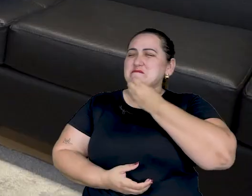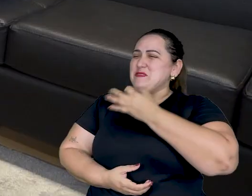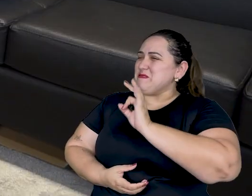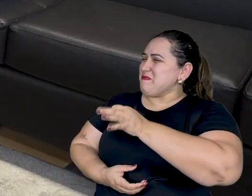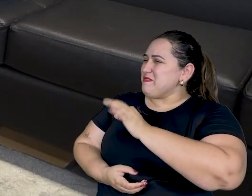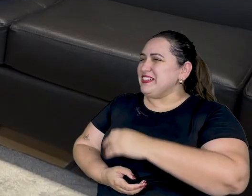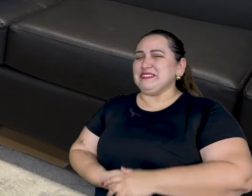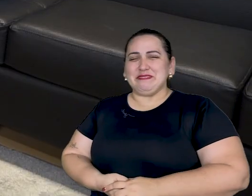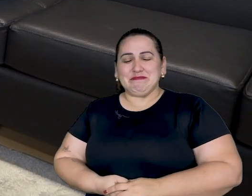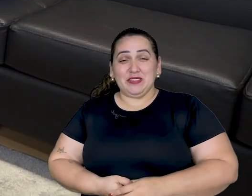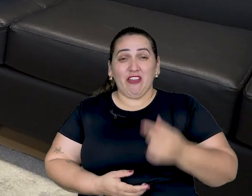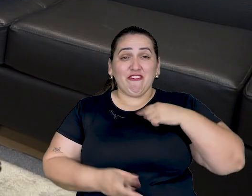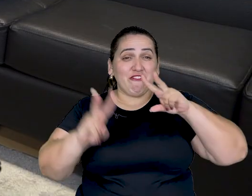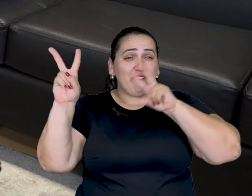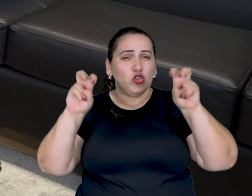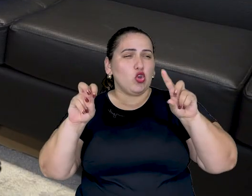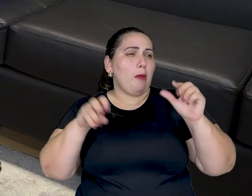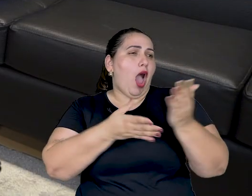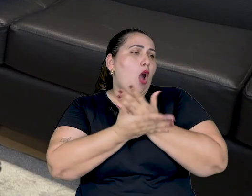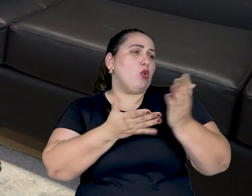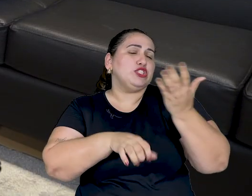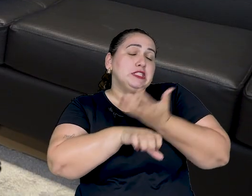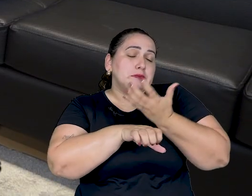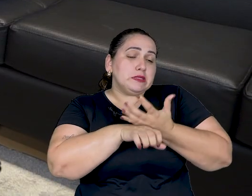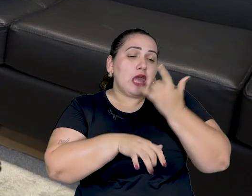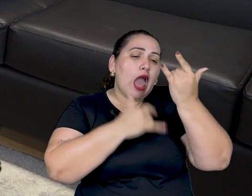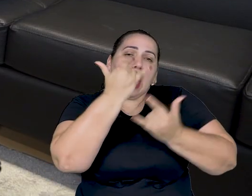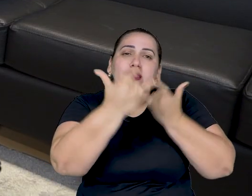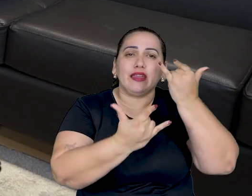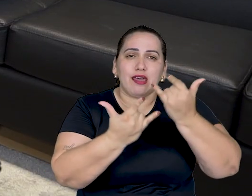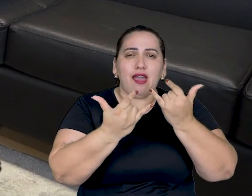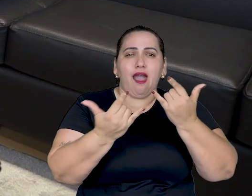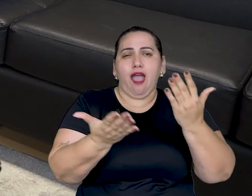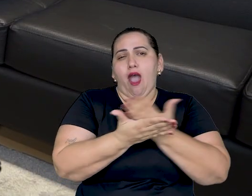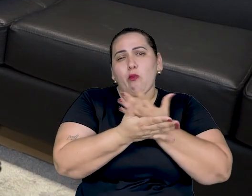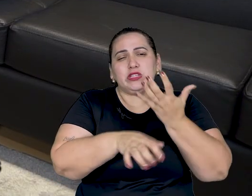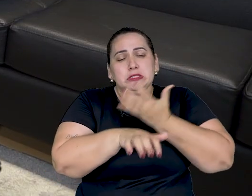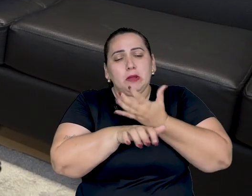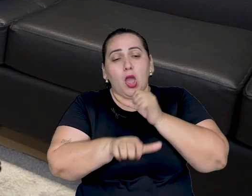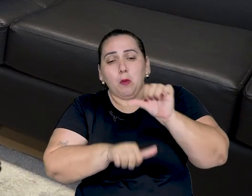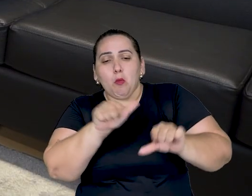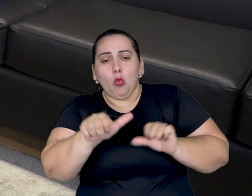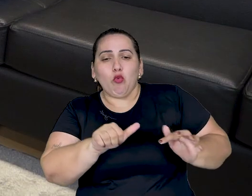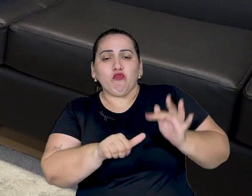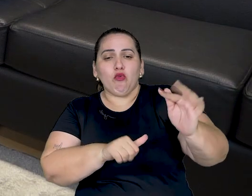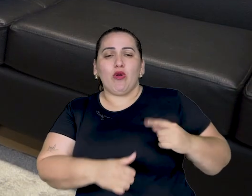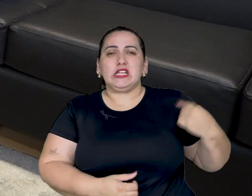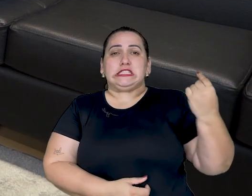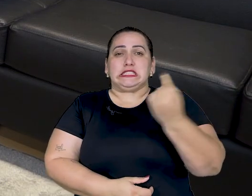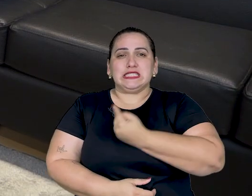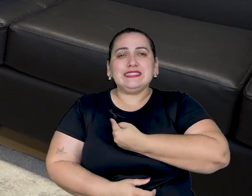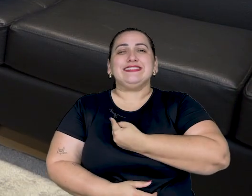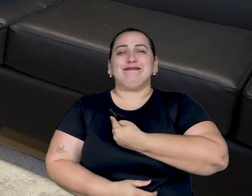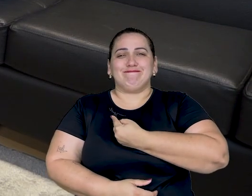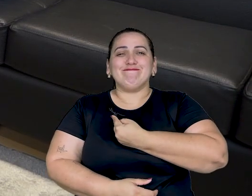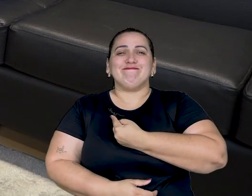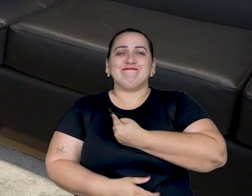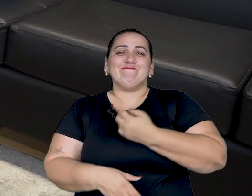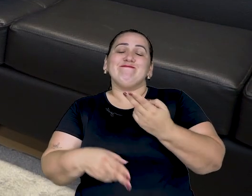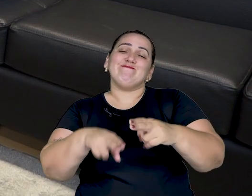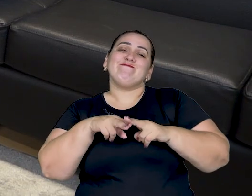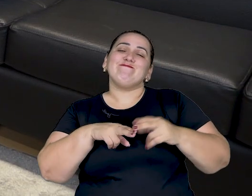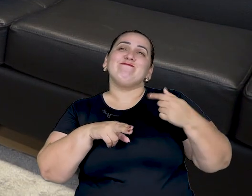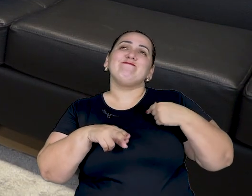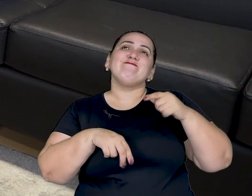Que coisa boa. E você está falando aí de matéria, que tem matérias que atraem, né? Isso. Matérias que mudam o destino da